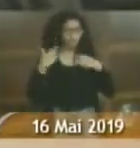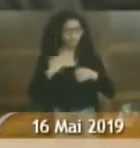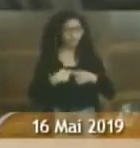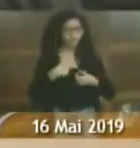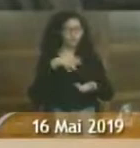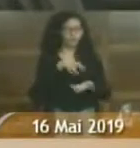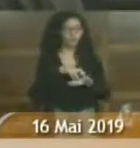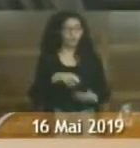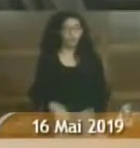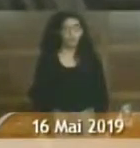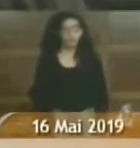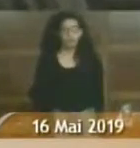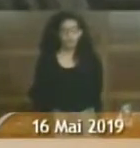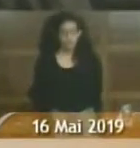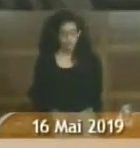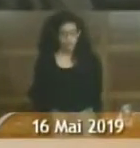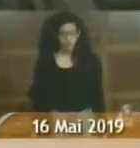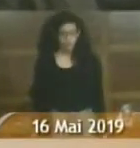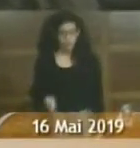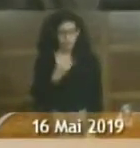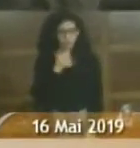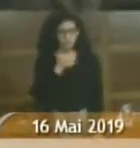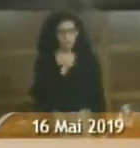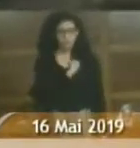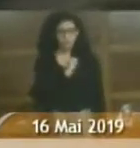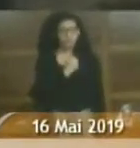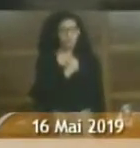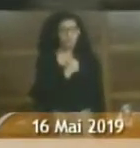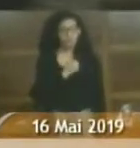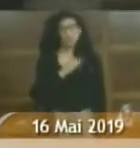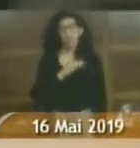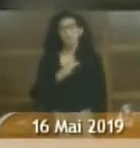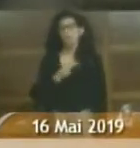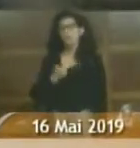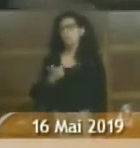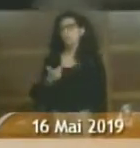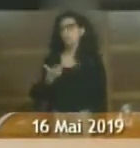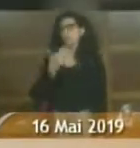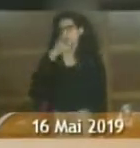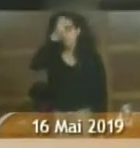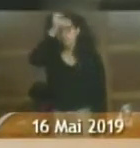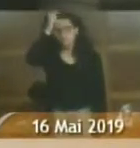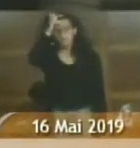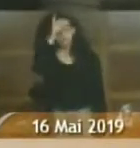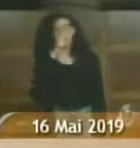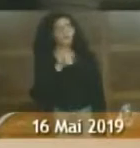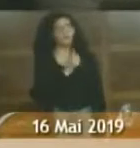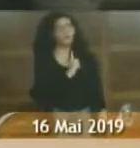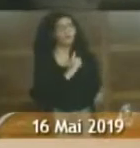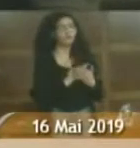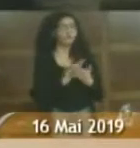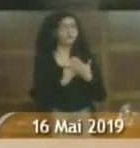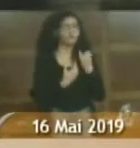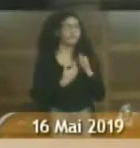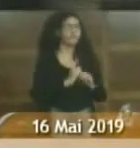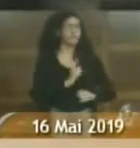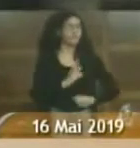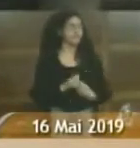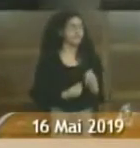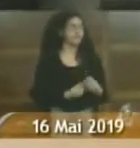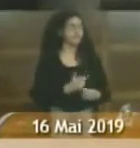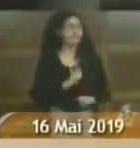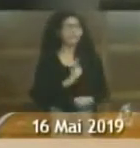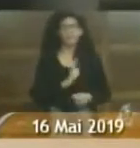Centro. Indicação número 32, indicando ao prefeito municipal a realização de um estudo de viabilidade técnica para